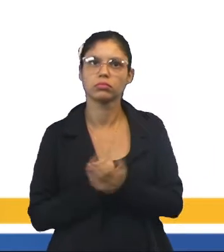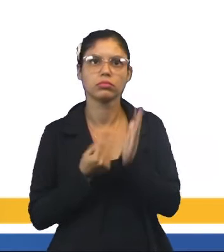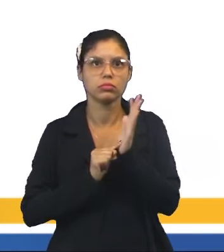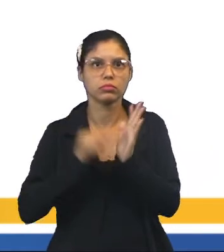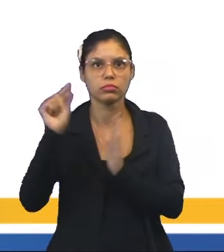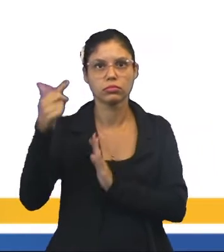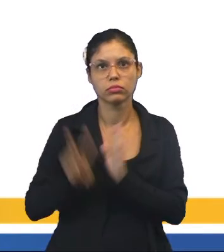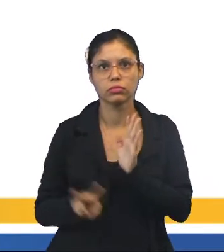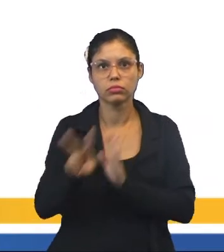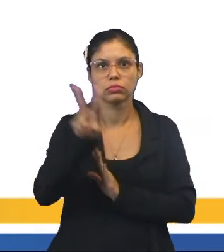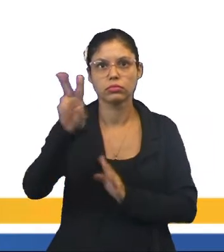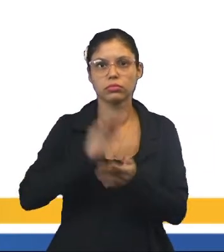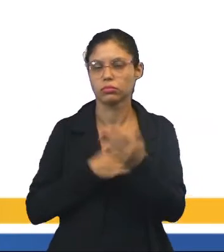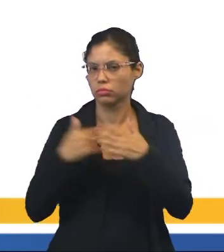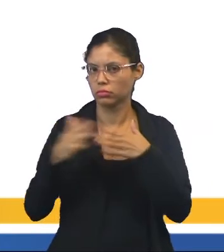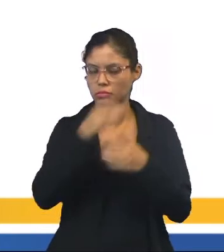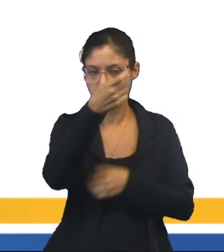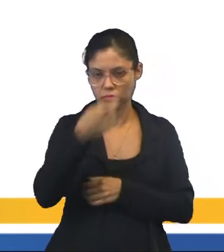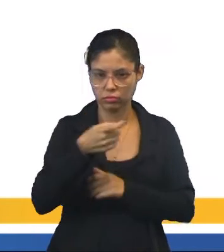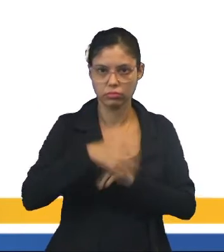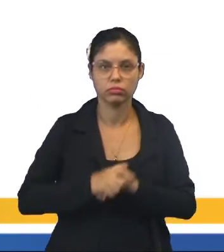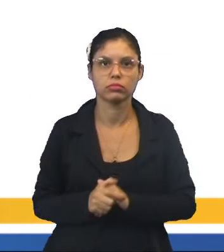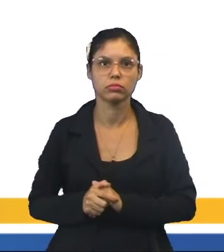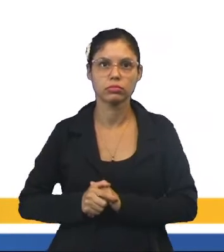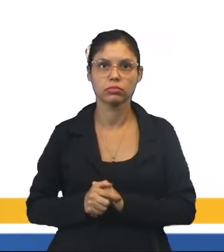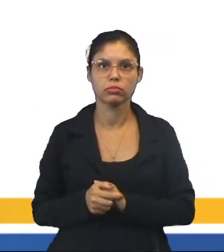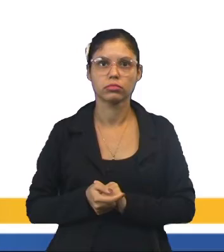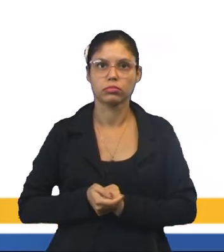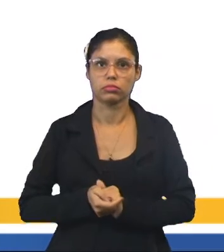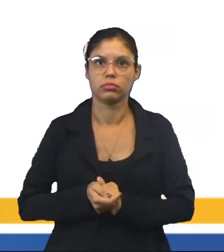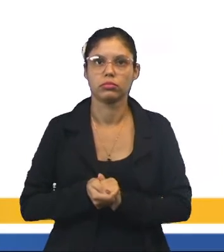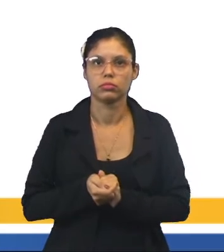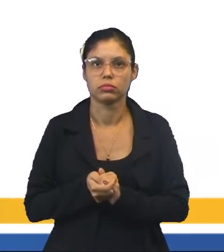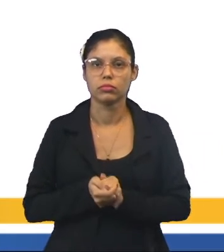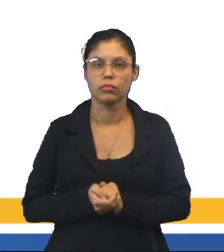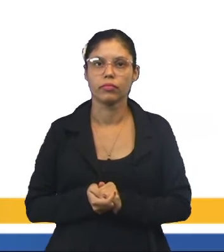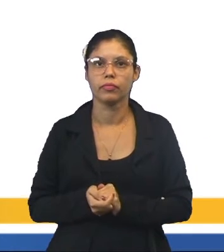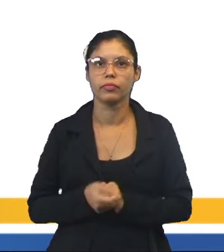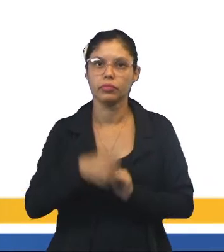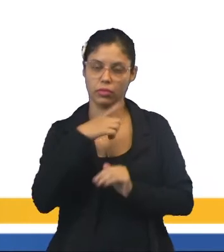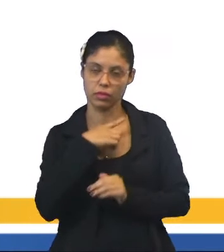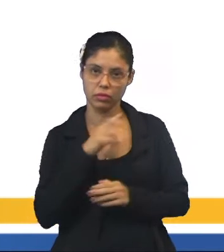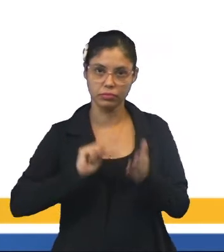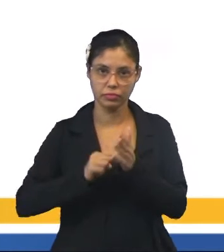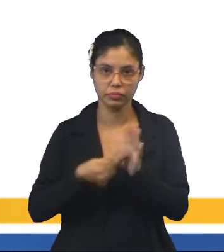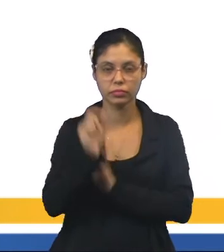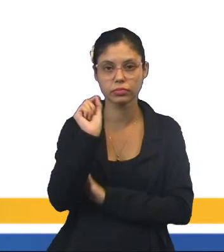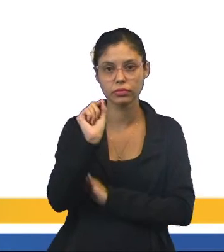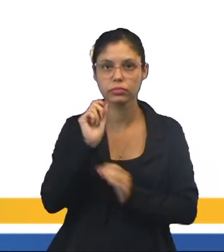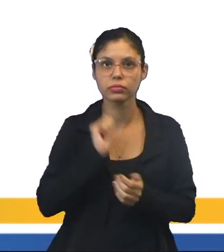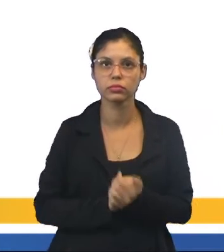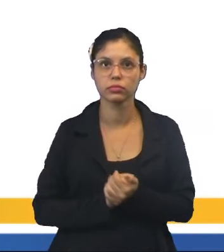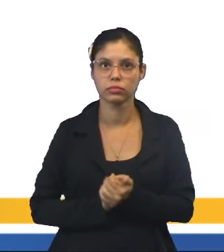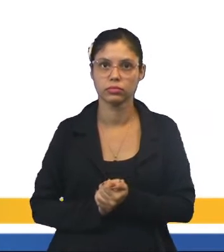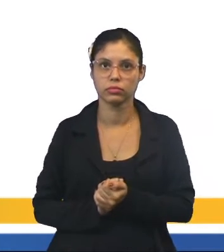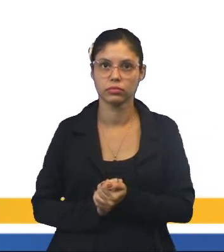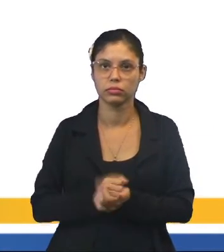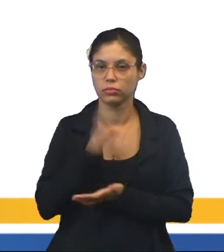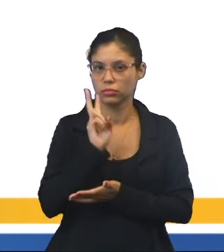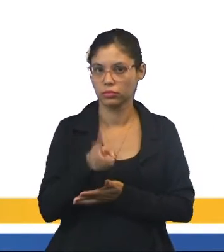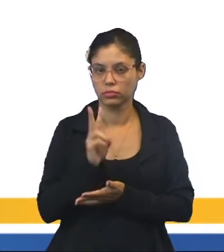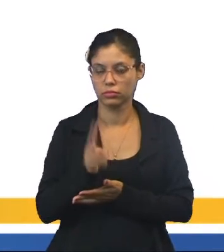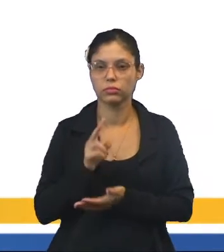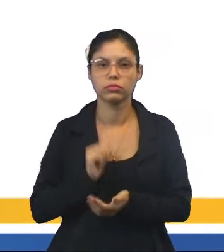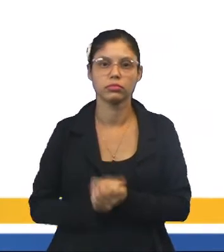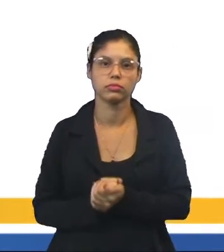obter outros pontos para os valores quaisquer de x. Isso quer dizer que não é sempre o